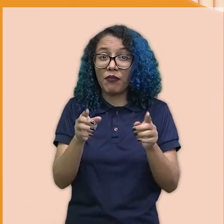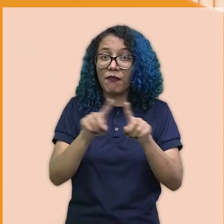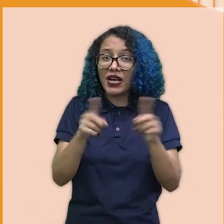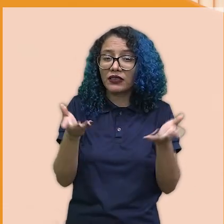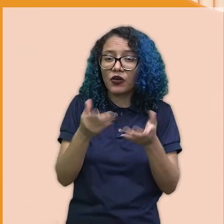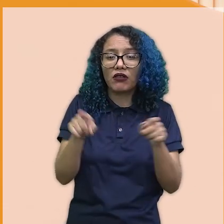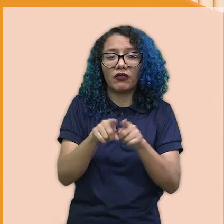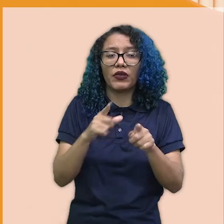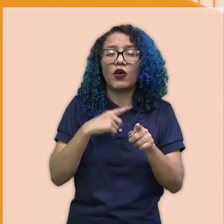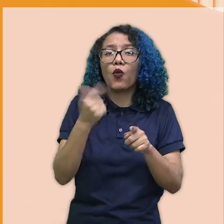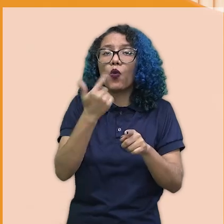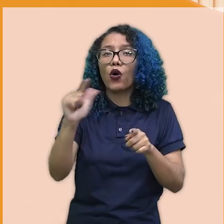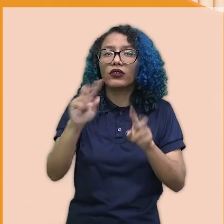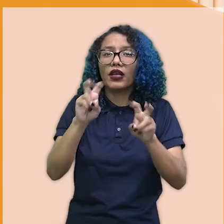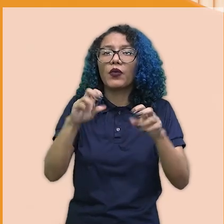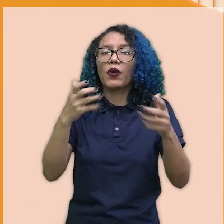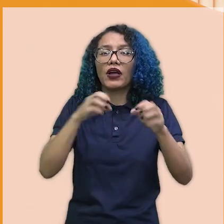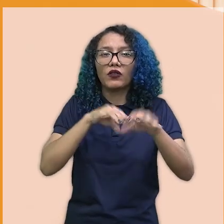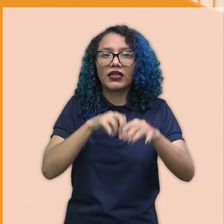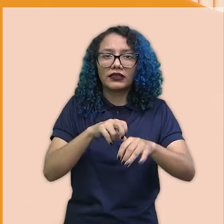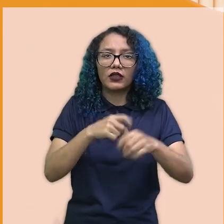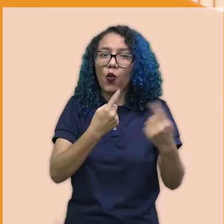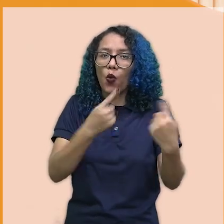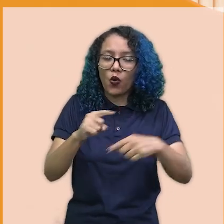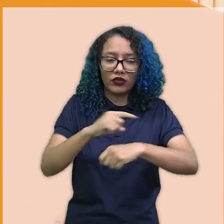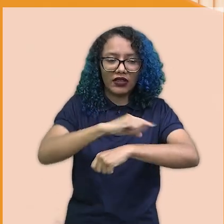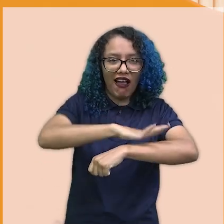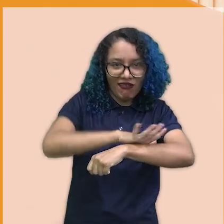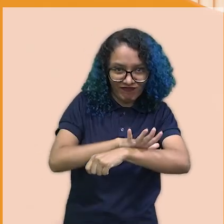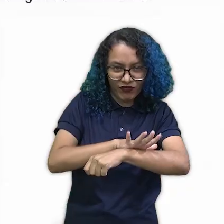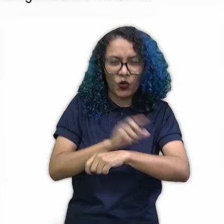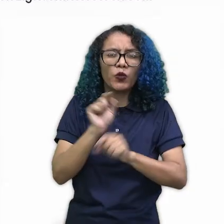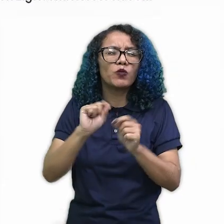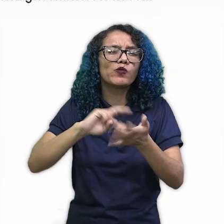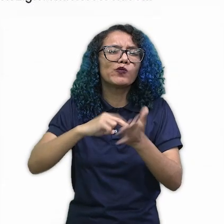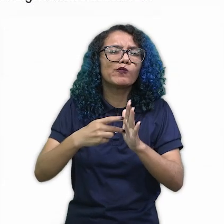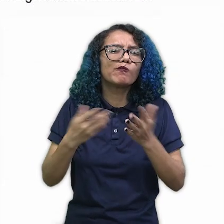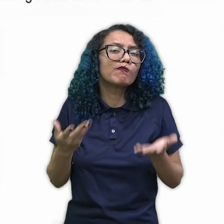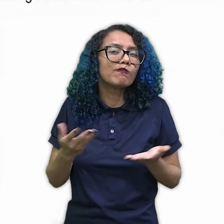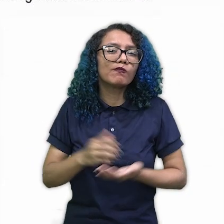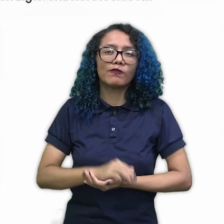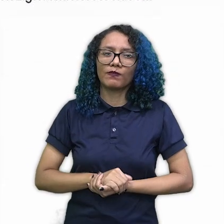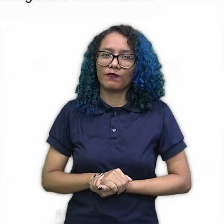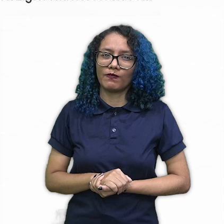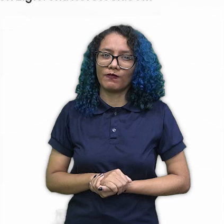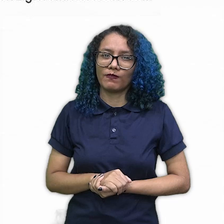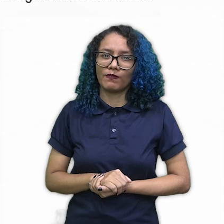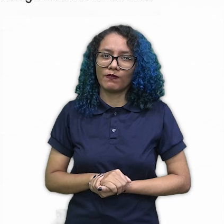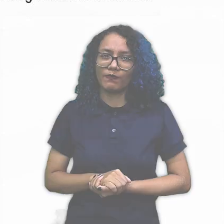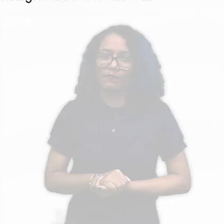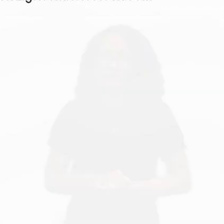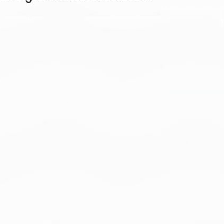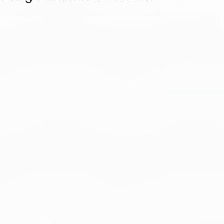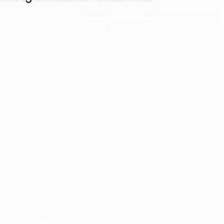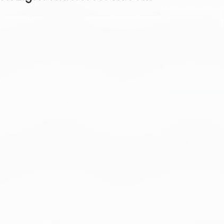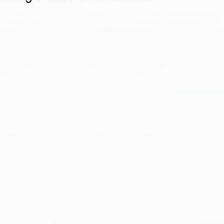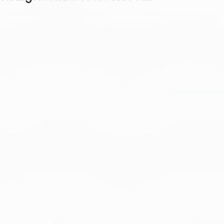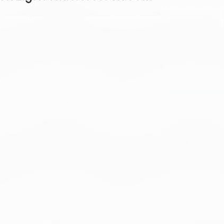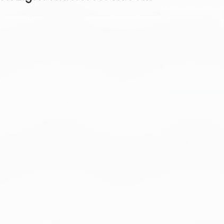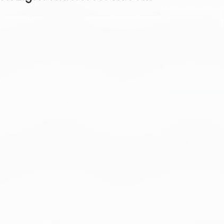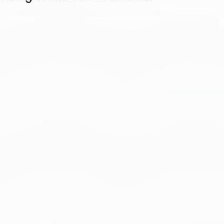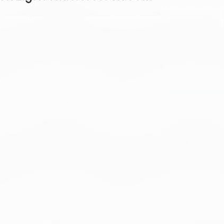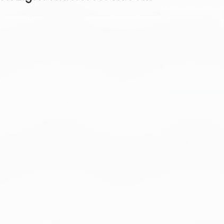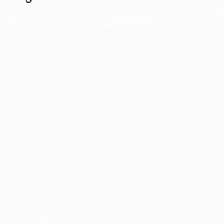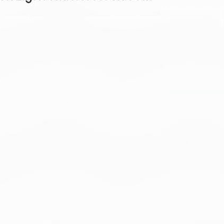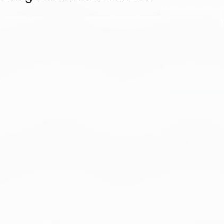da educação antirracista. O que é isso? Olha, não basta você dizer que